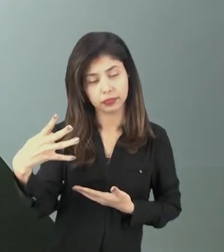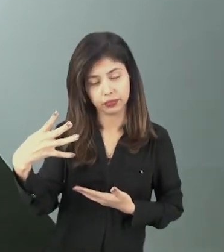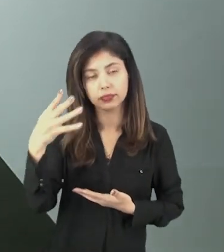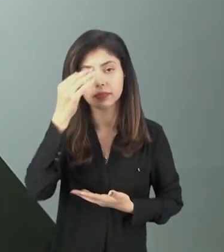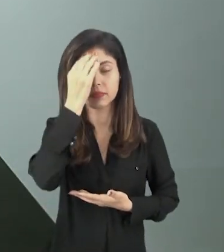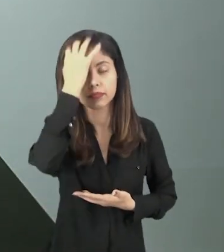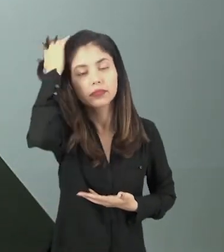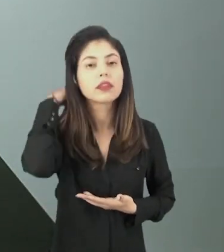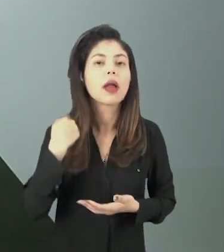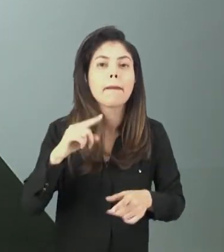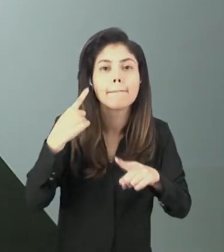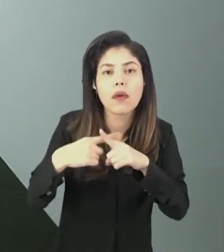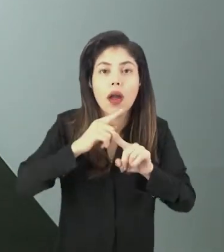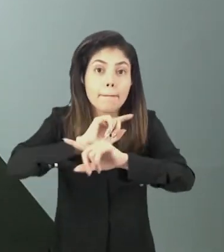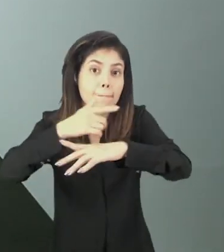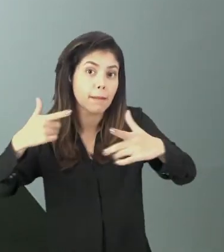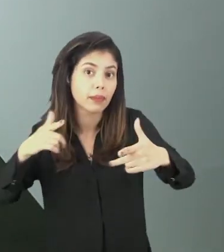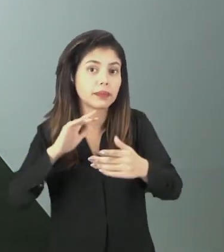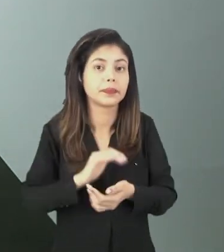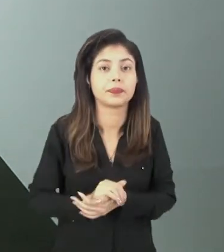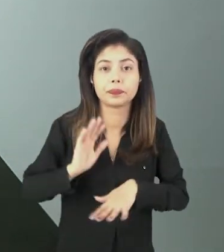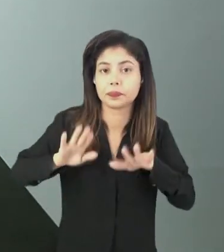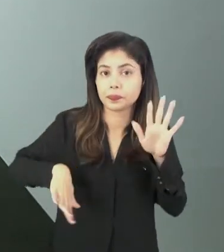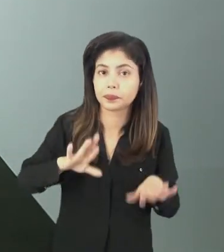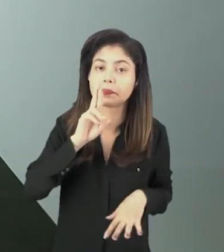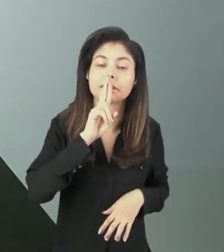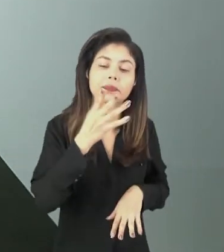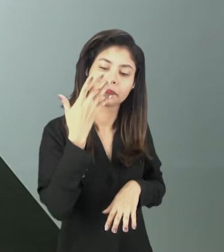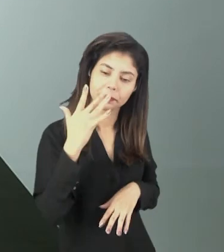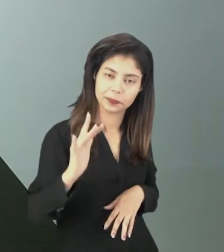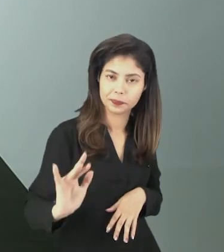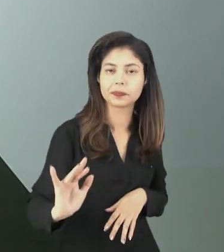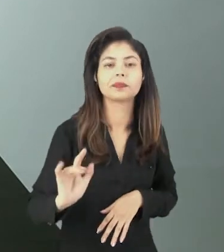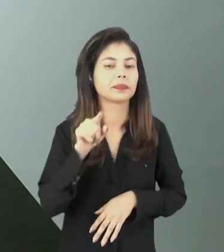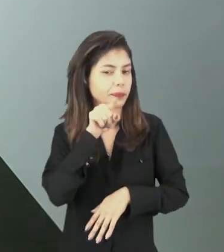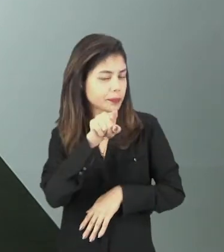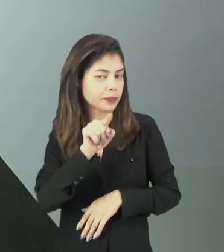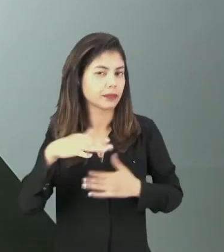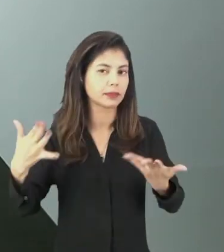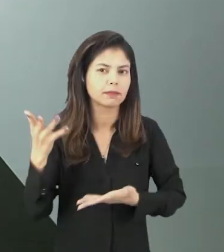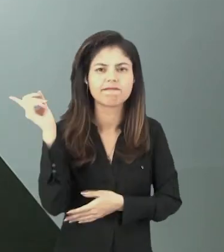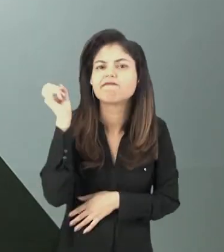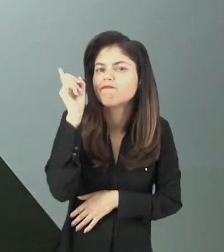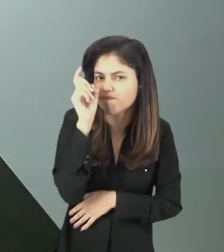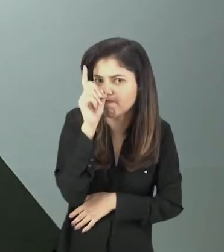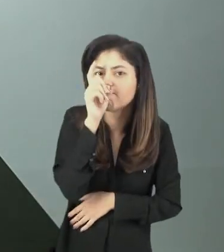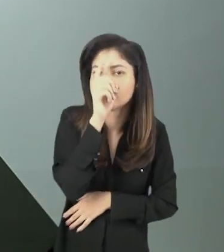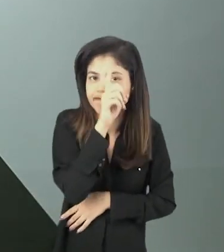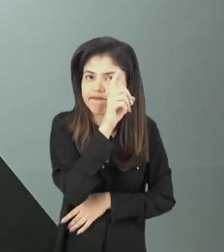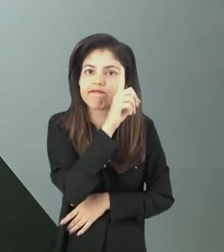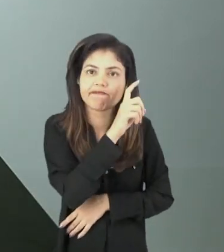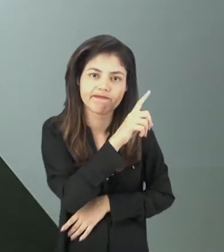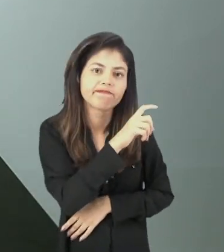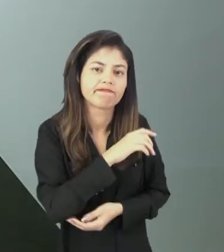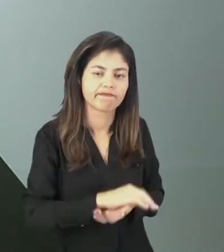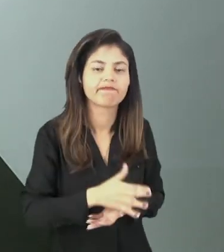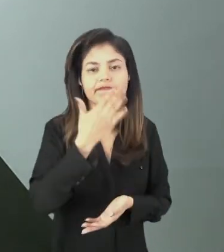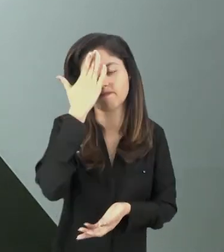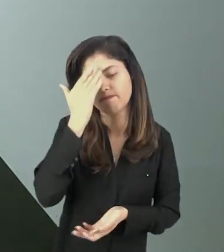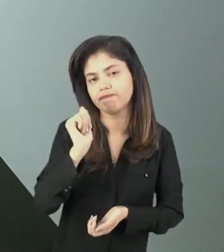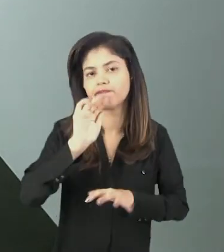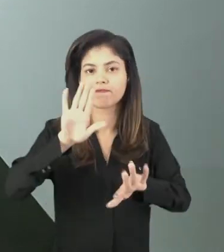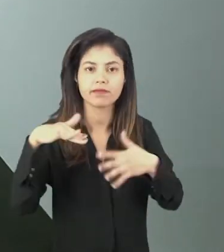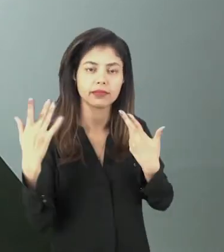184 porque a maioria das crianças né de vocês têm dificuldade em